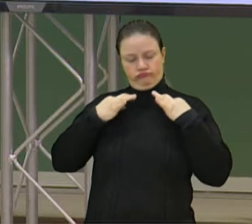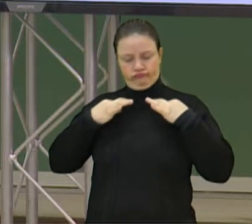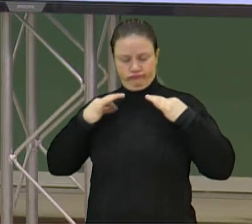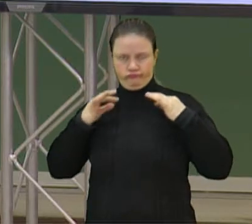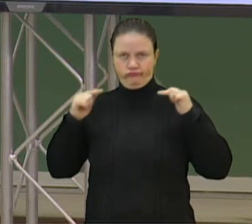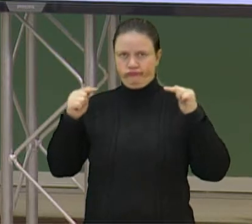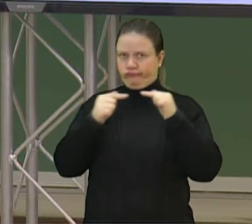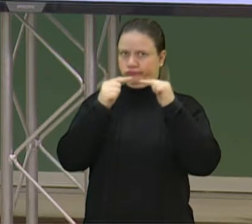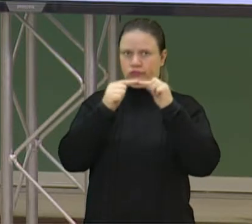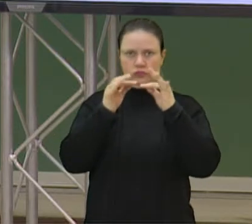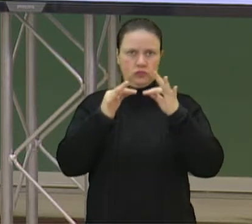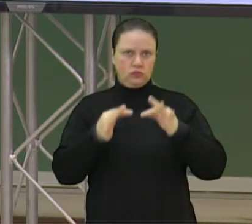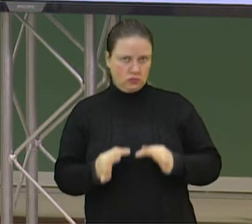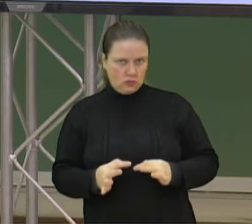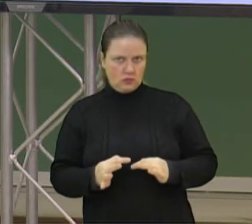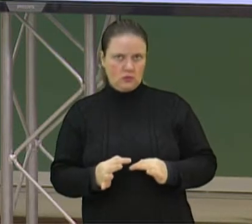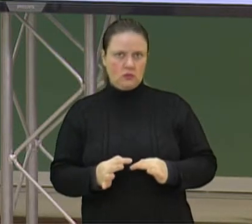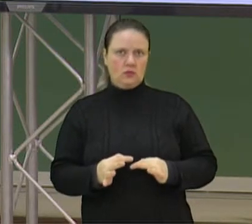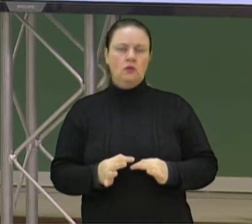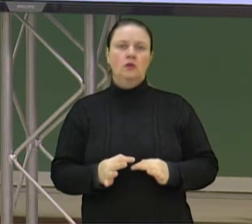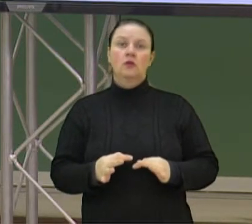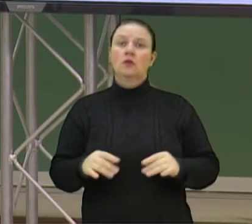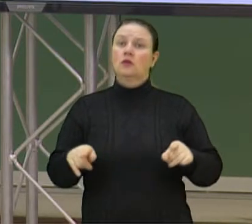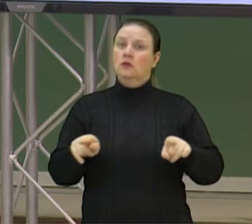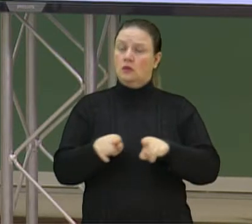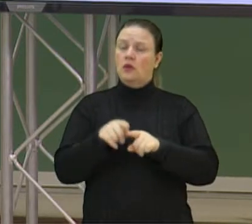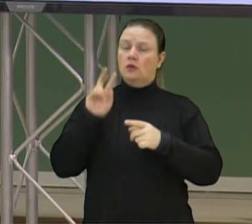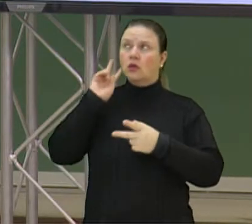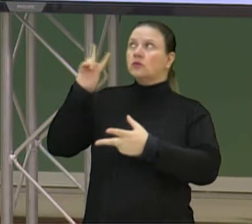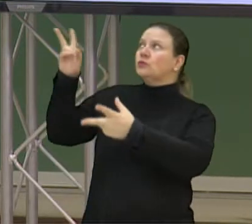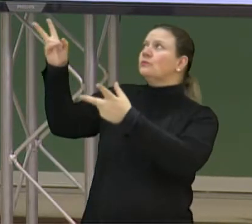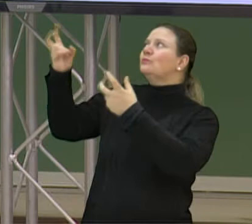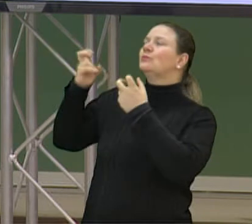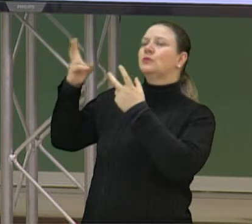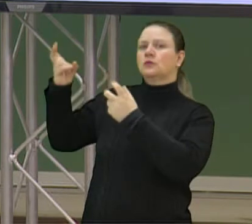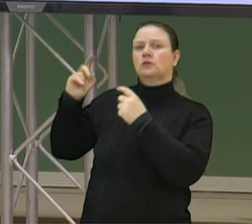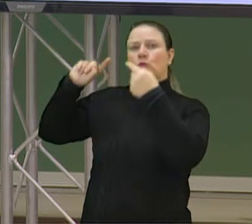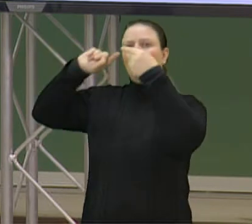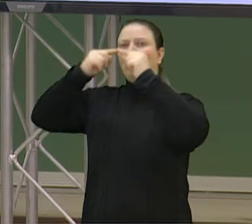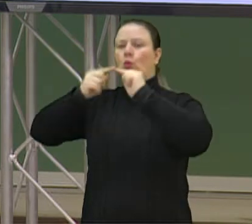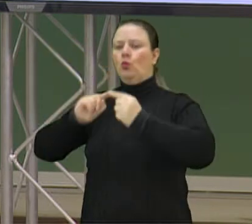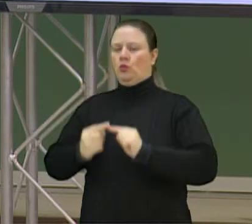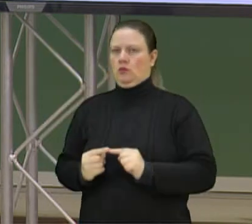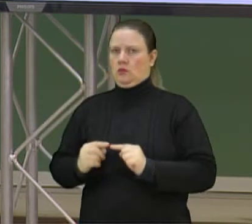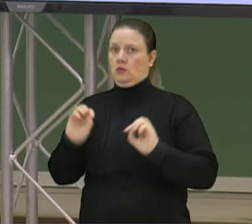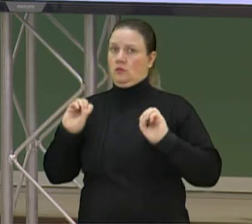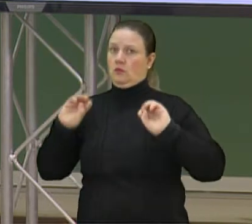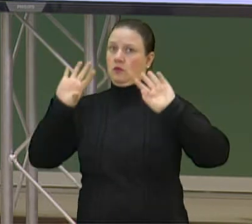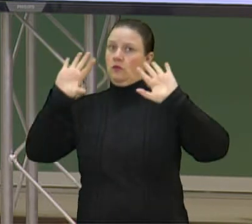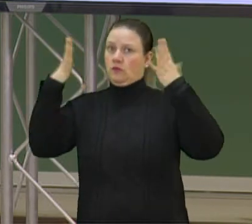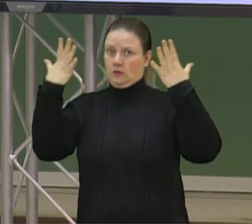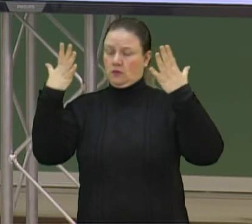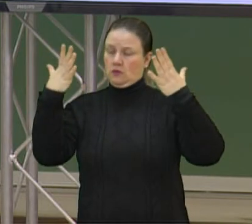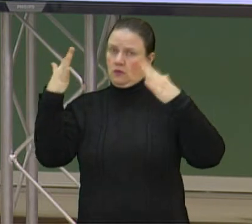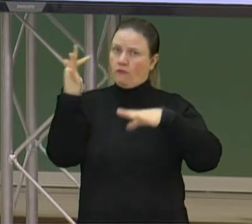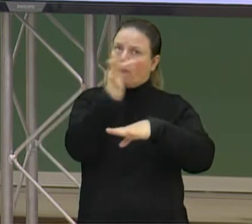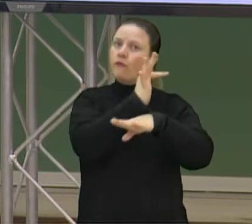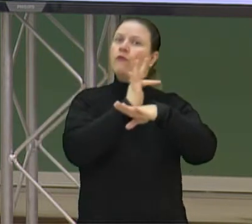calça dela numa modelagem social. Portanto, a gente relaciona com um evento formal,